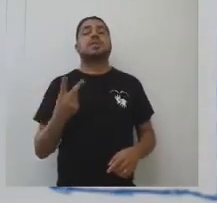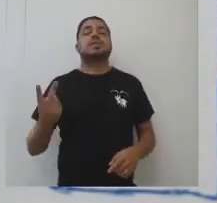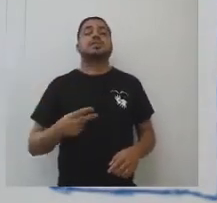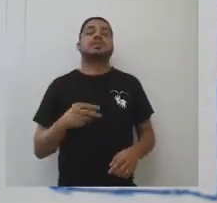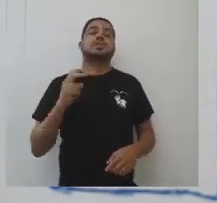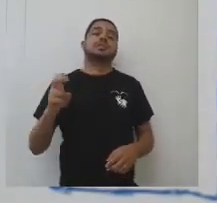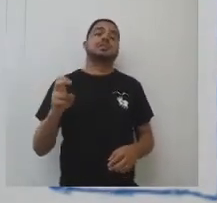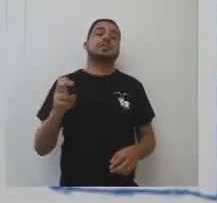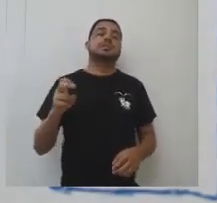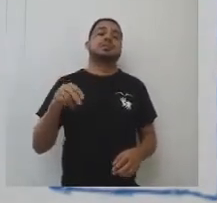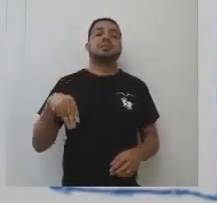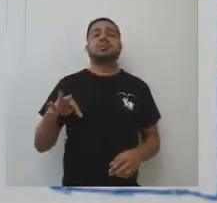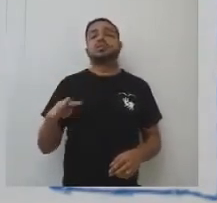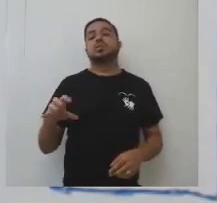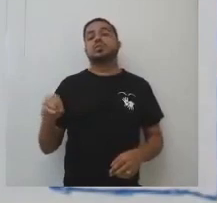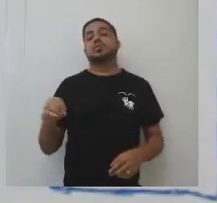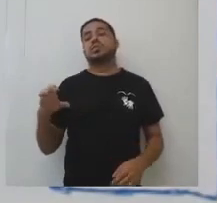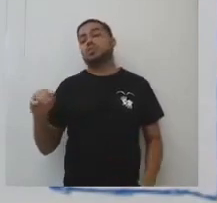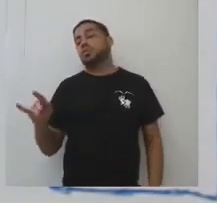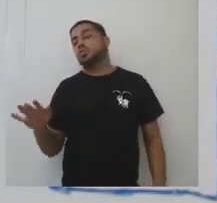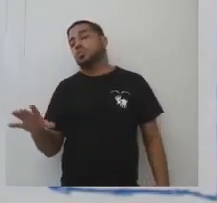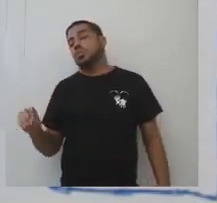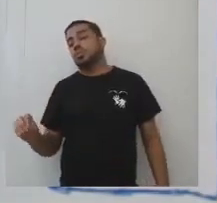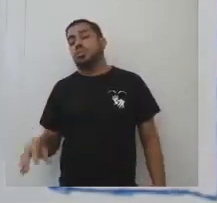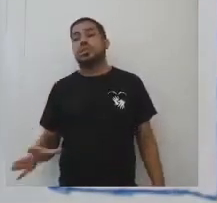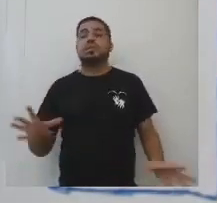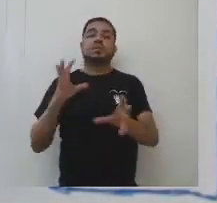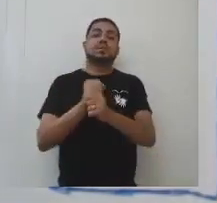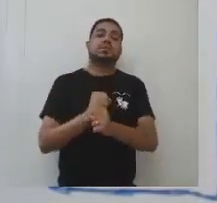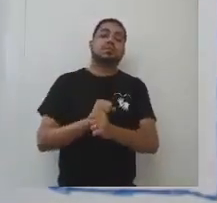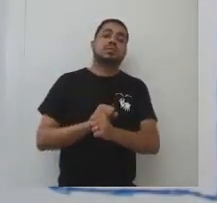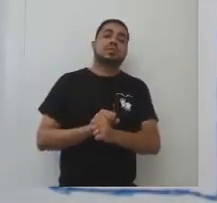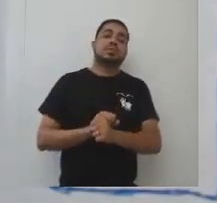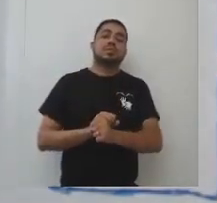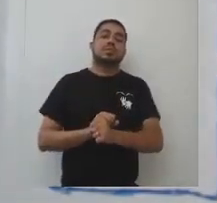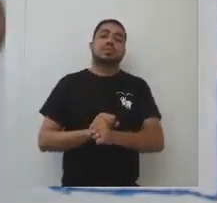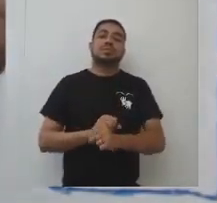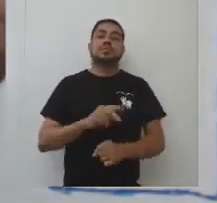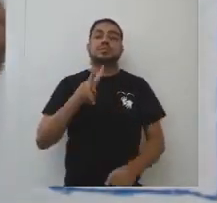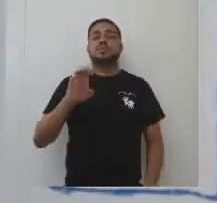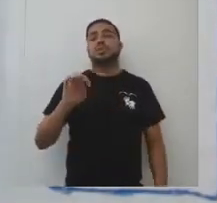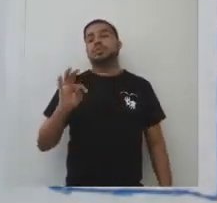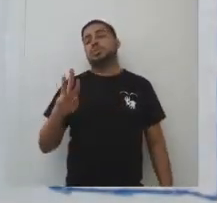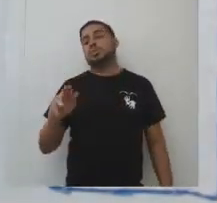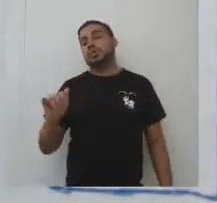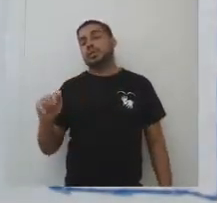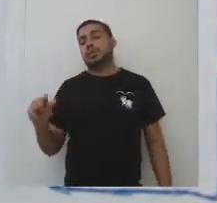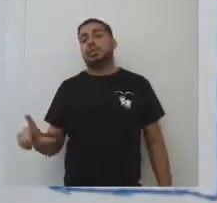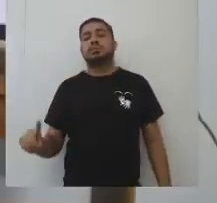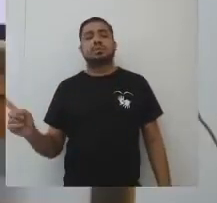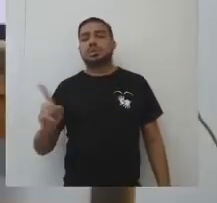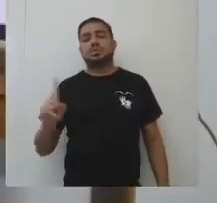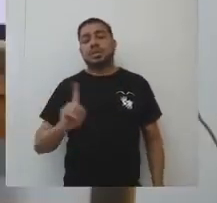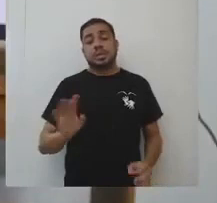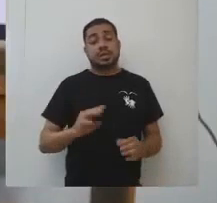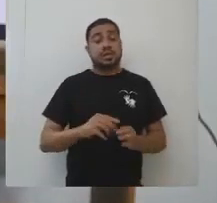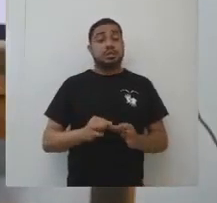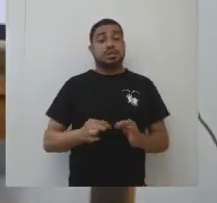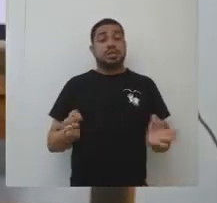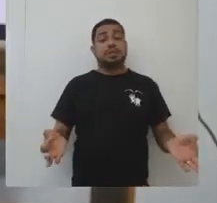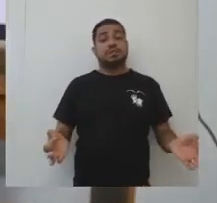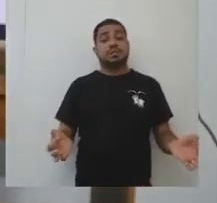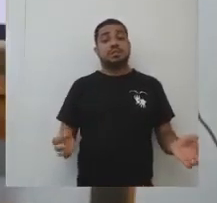é 5 newton por coulomb. Então, a soma vetorial não é tão simples como a